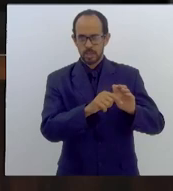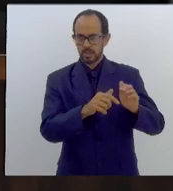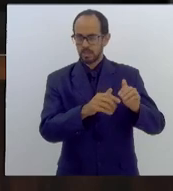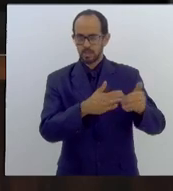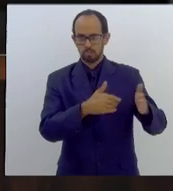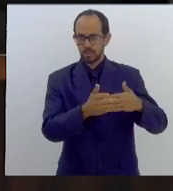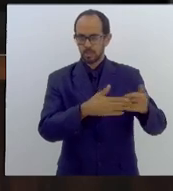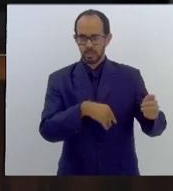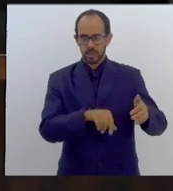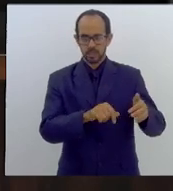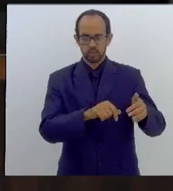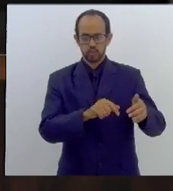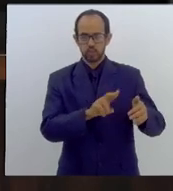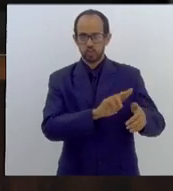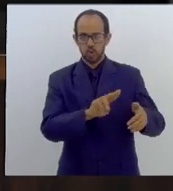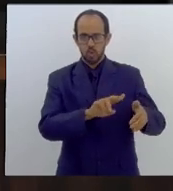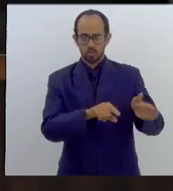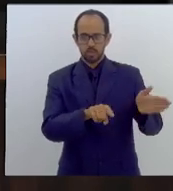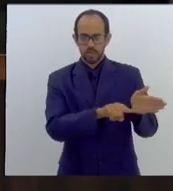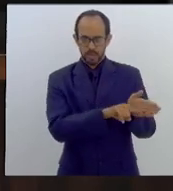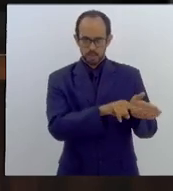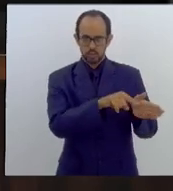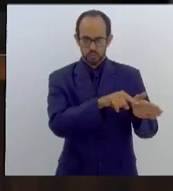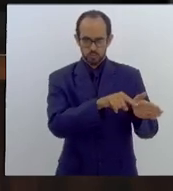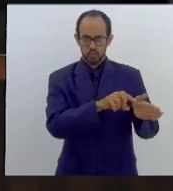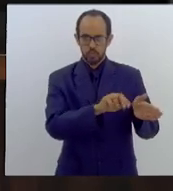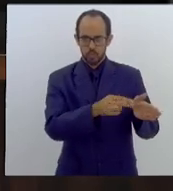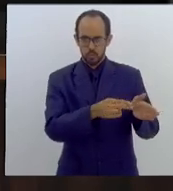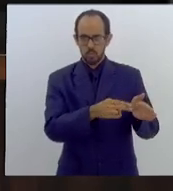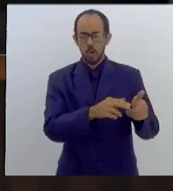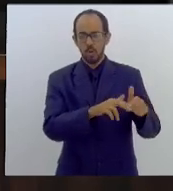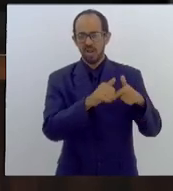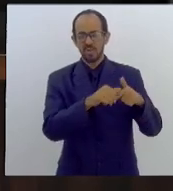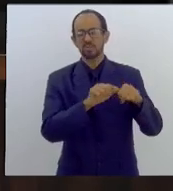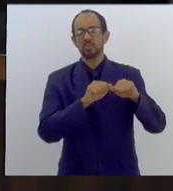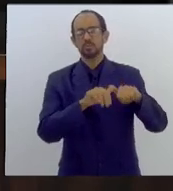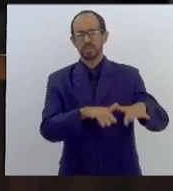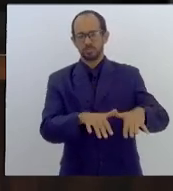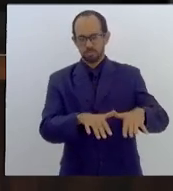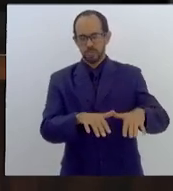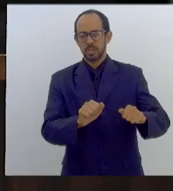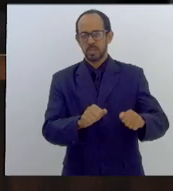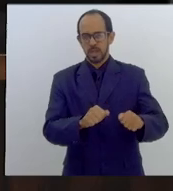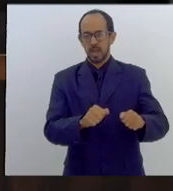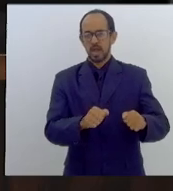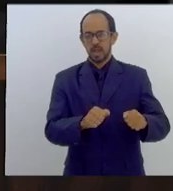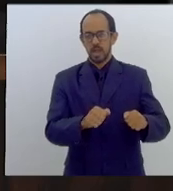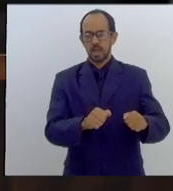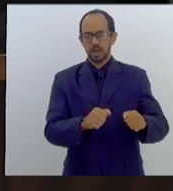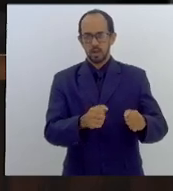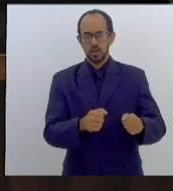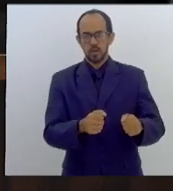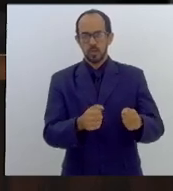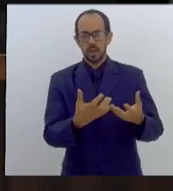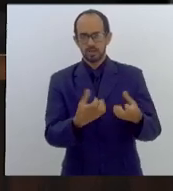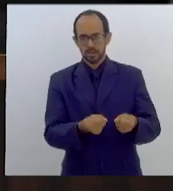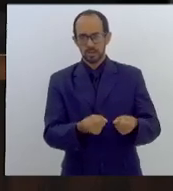denegativação ou restrição bancária em consequência da pandemia Covid-19, contemplados para aquisição de microcrédito